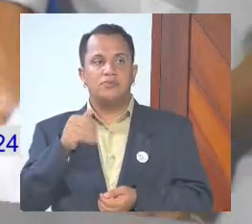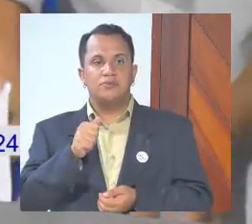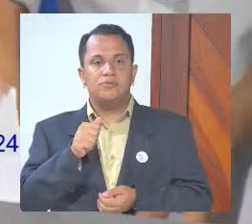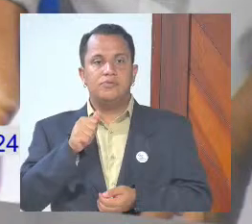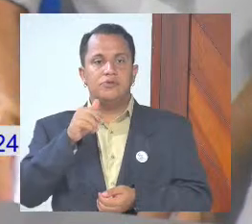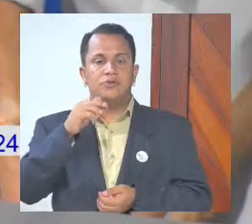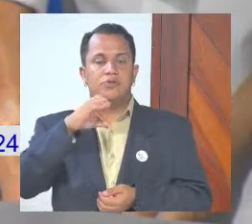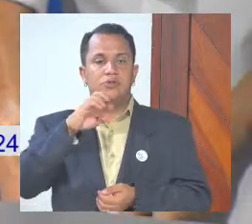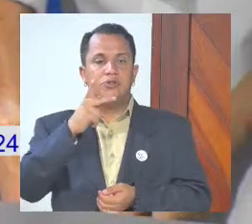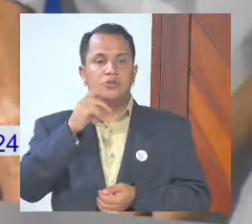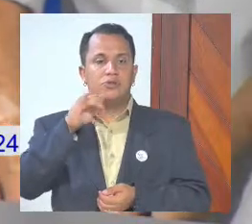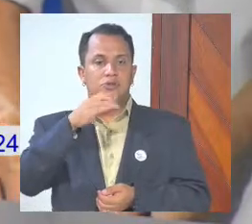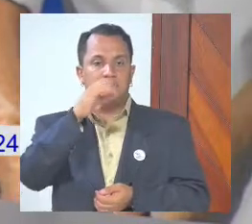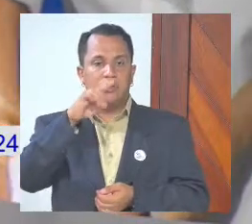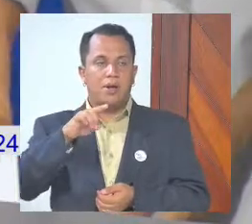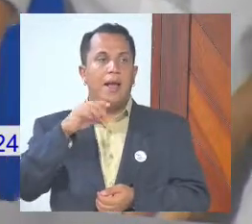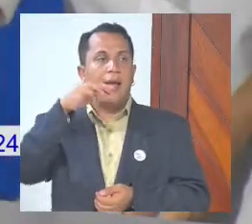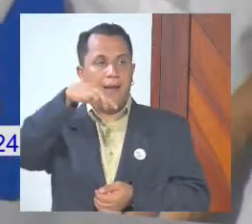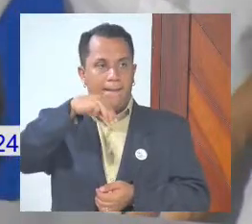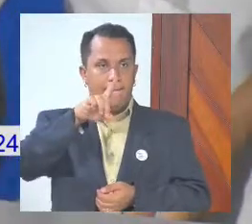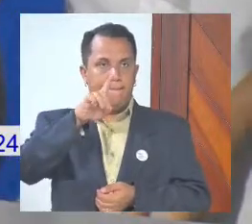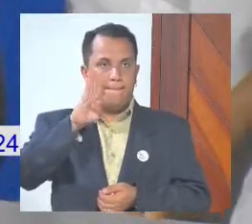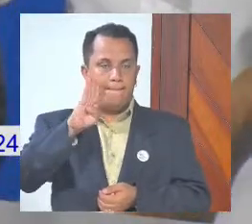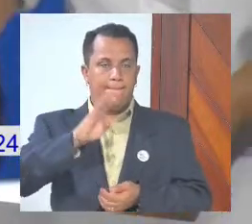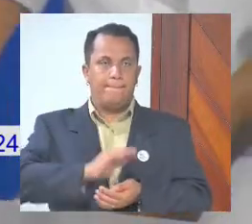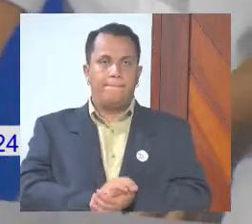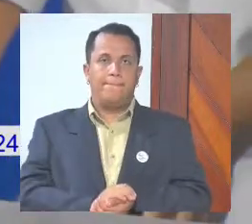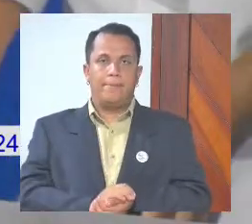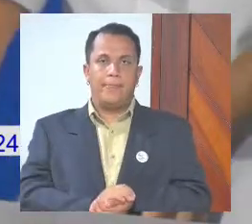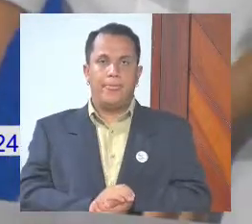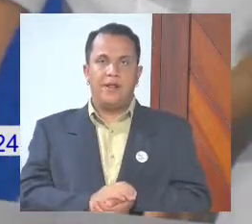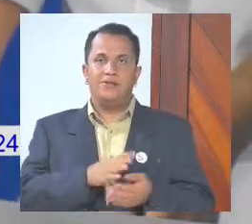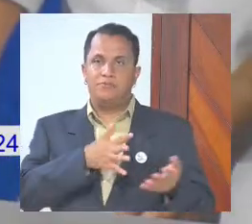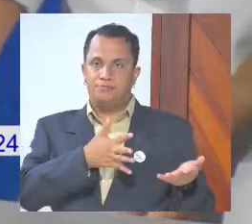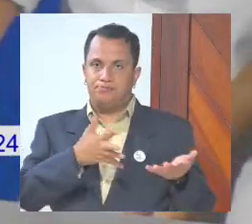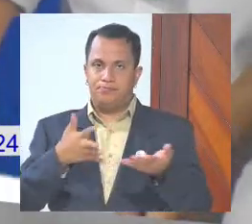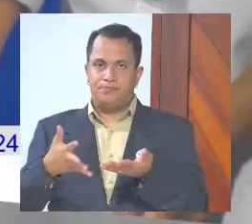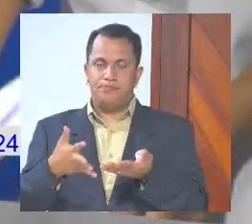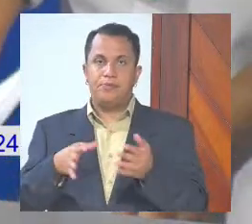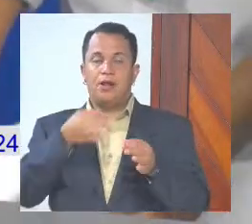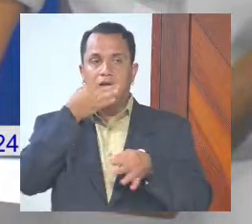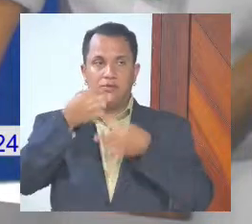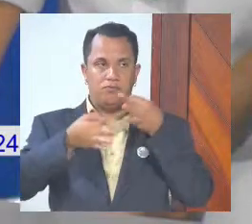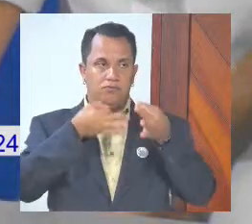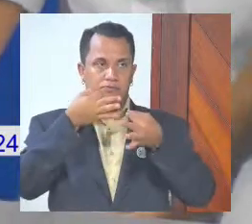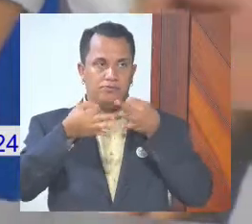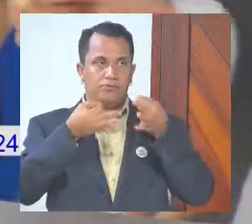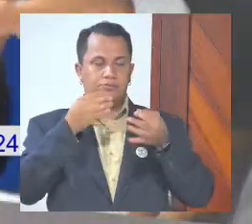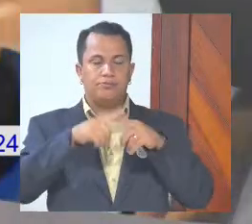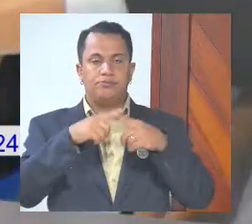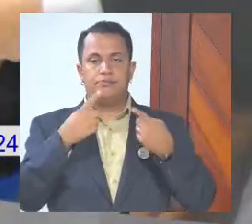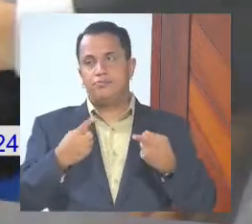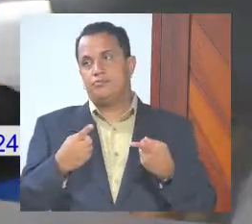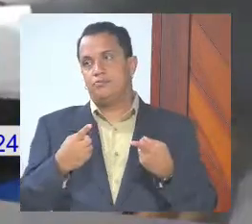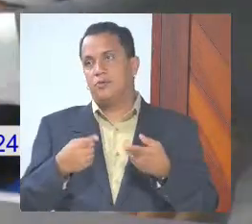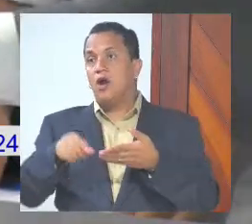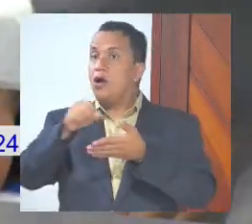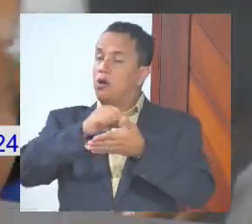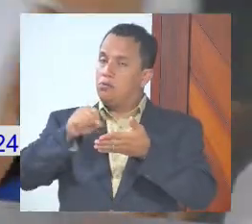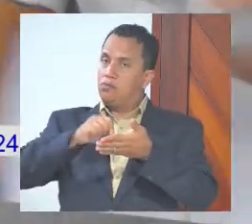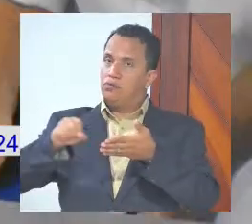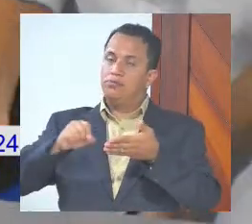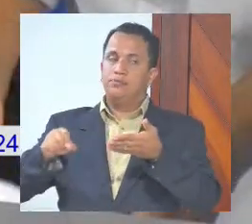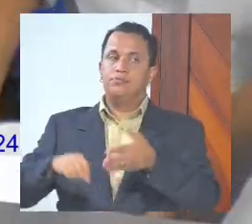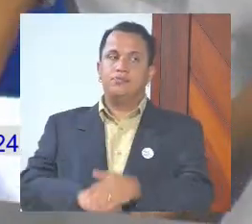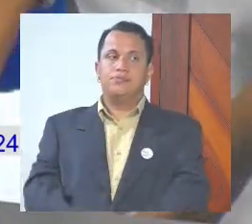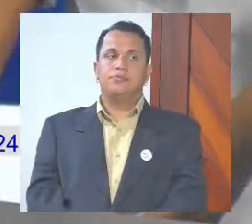Felipe de Chicão, vereador pelo MDB, está à disposição dos edis desta casa para